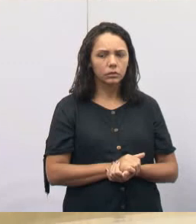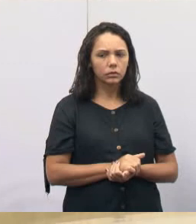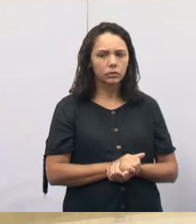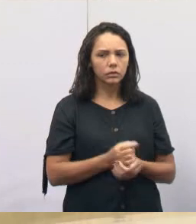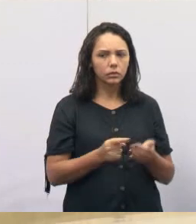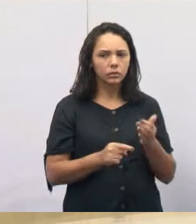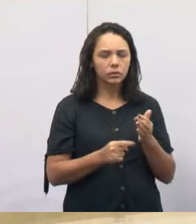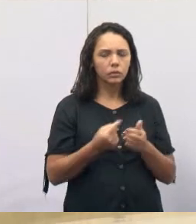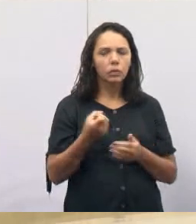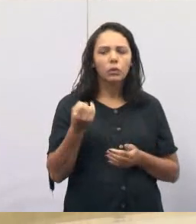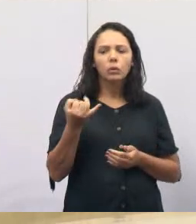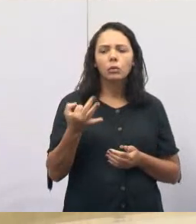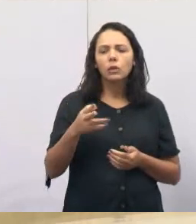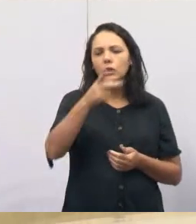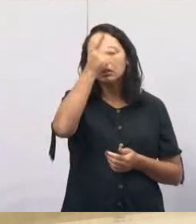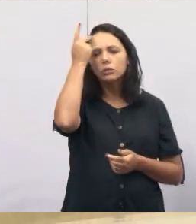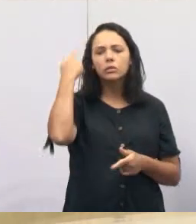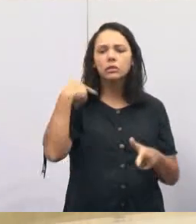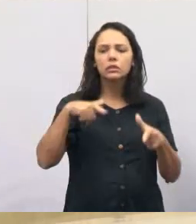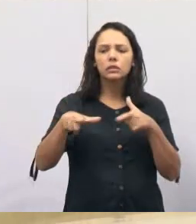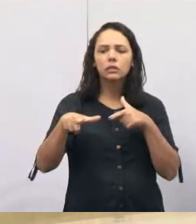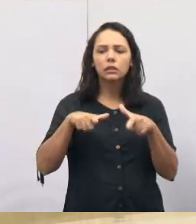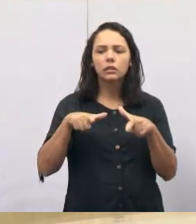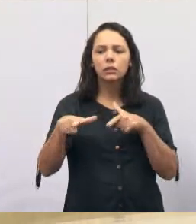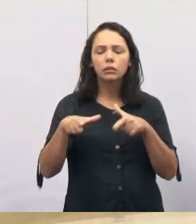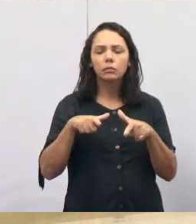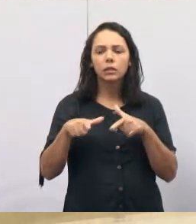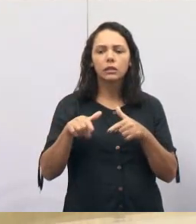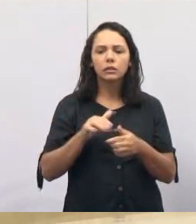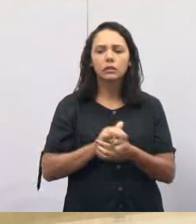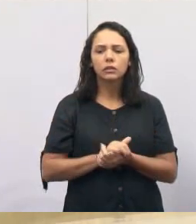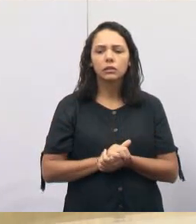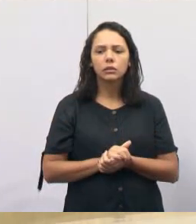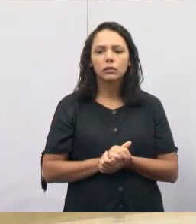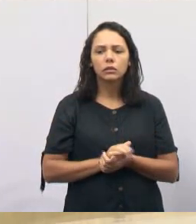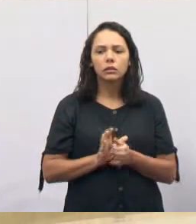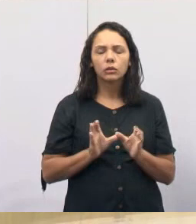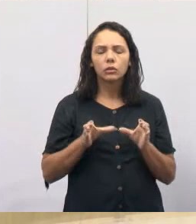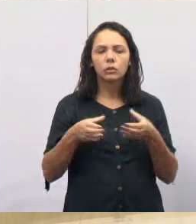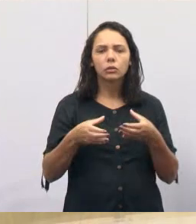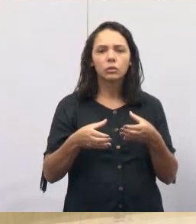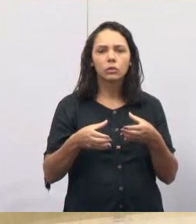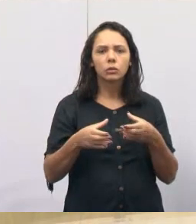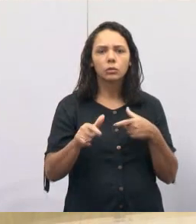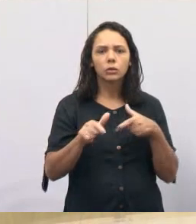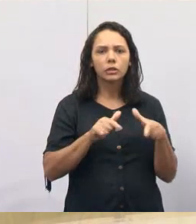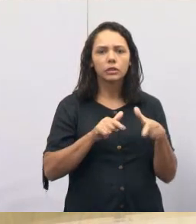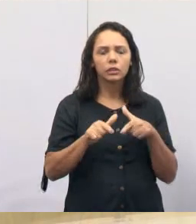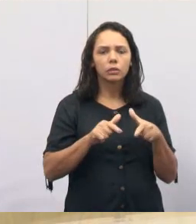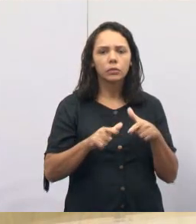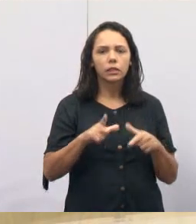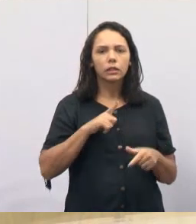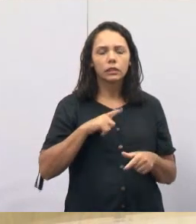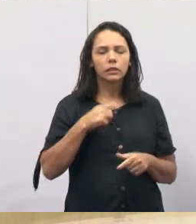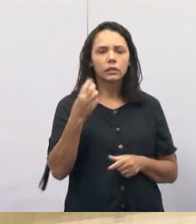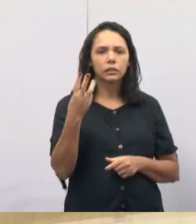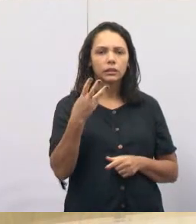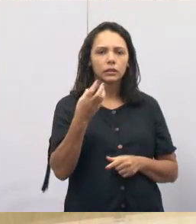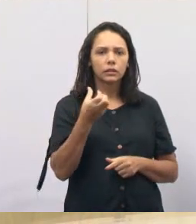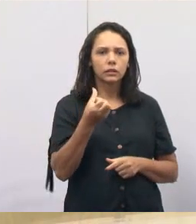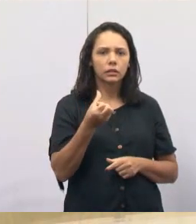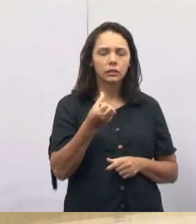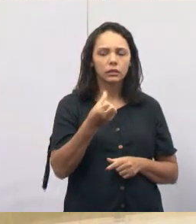1. Quantas pessoas atualmente trabalham na Casa de Passagem? A equipe da Casa de Passagem é composta por 36